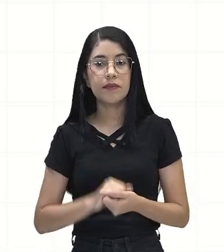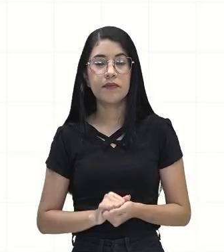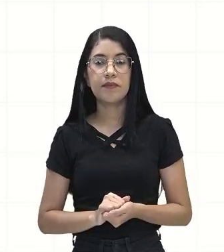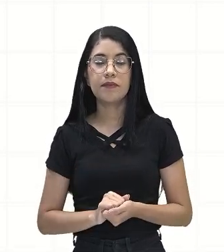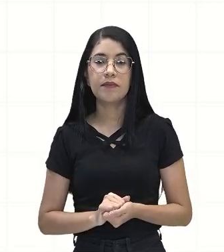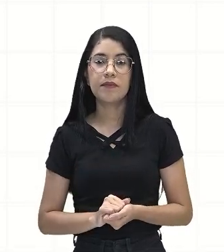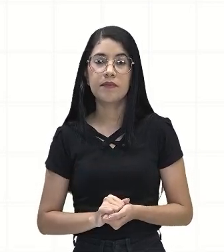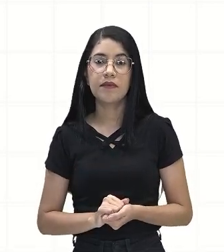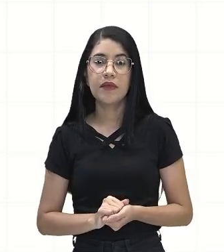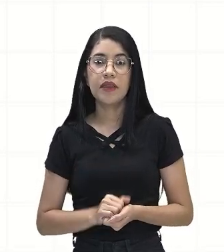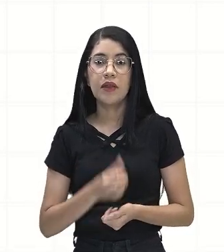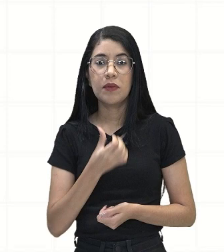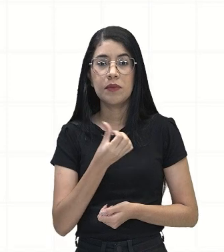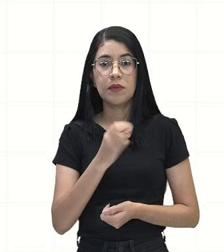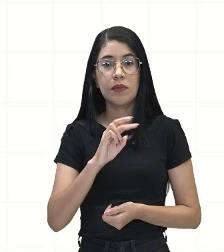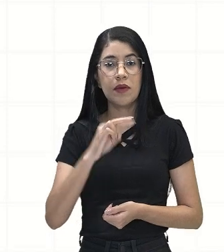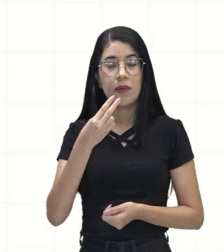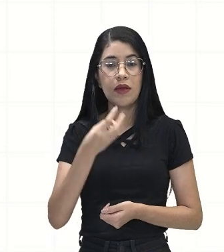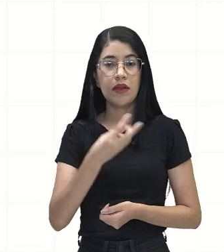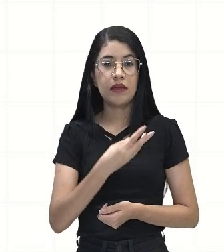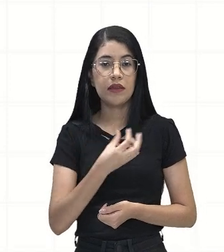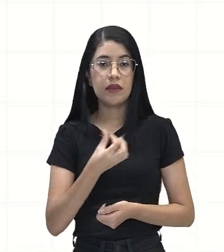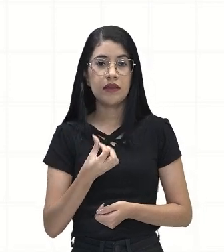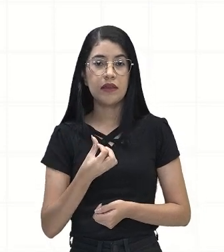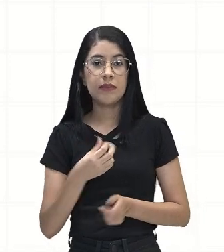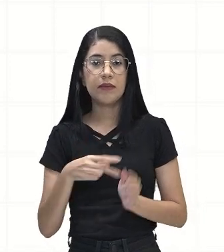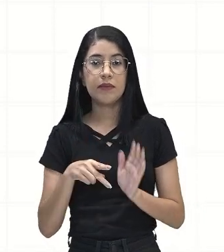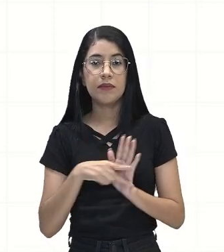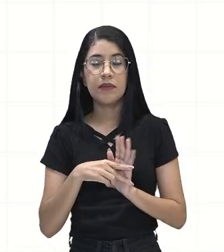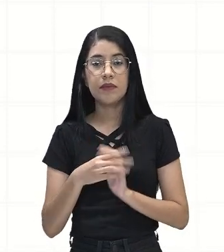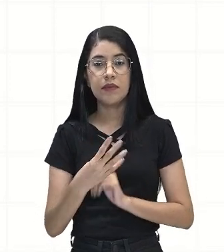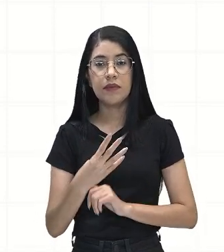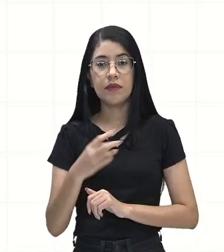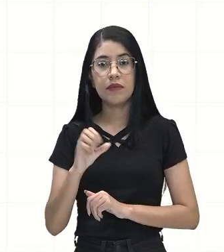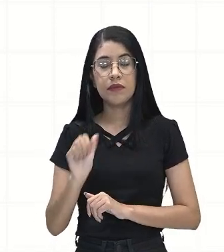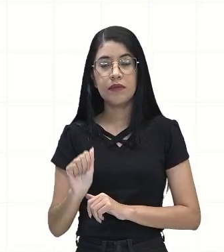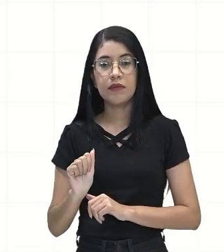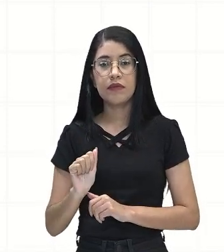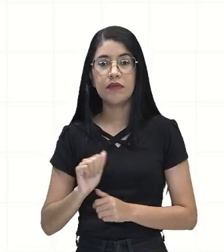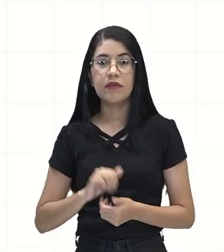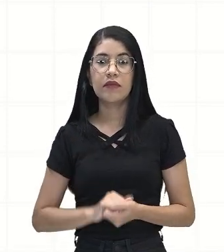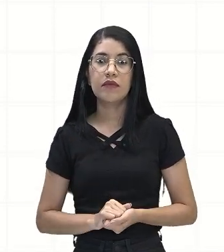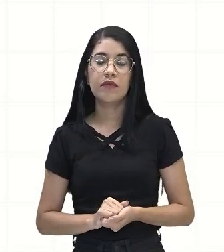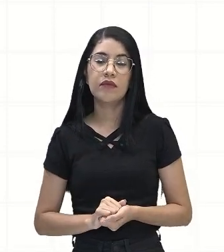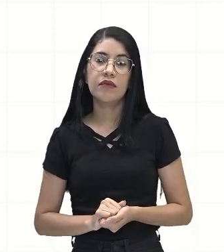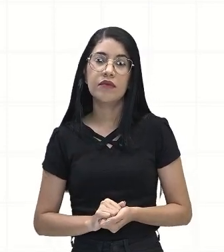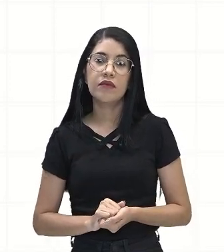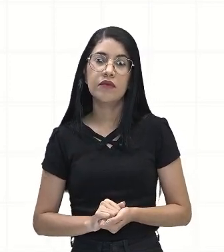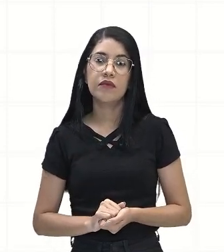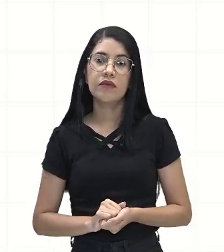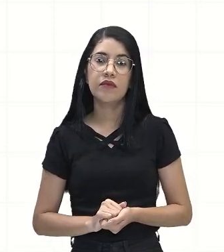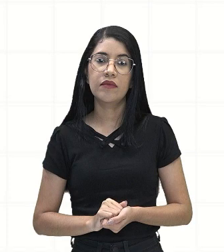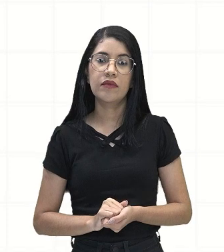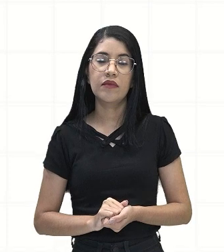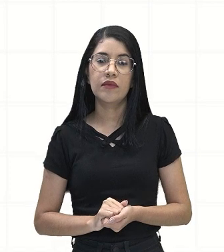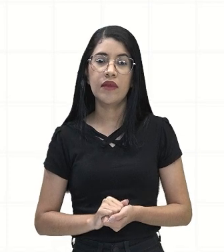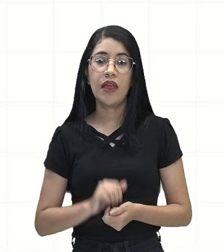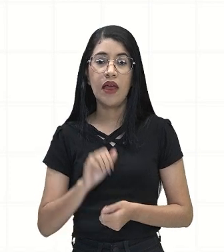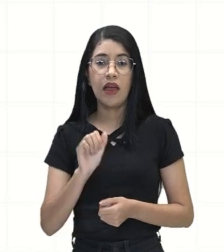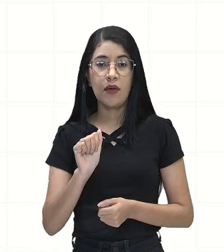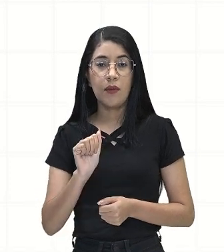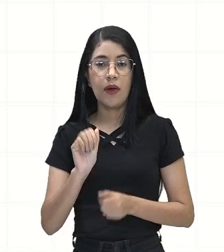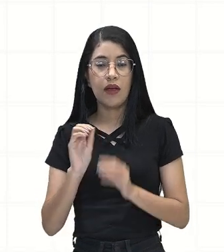Então, 6 ao quadrado, 36, né? E aí, eu vou passar o 4 dividindo.